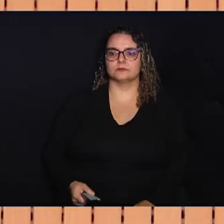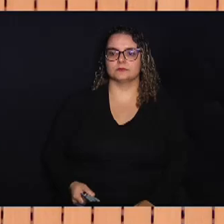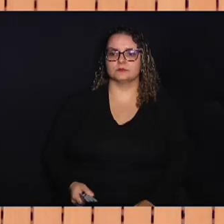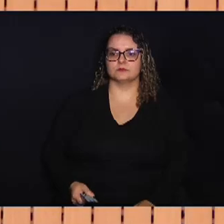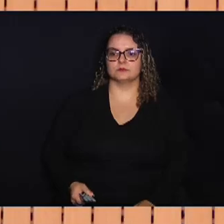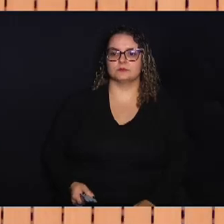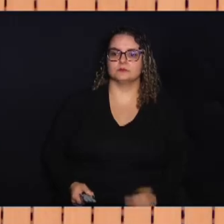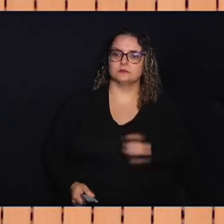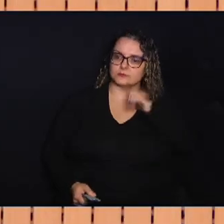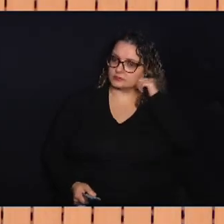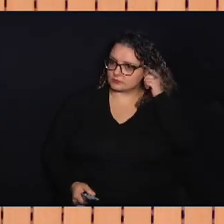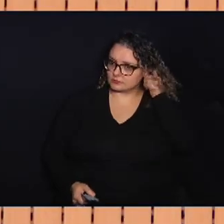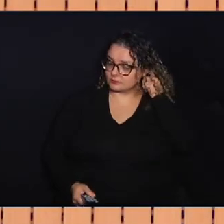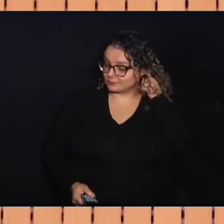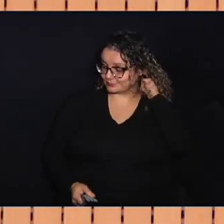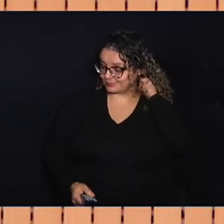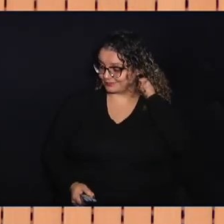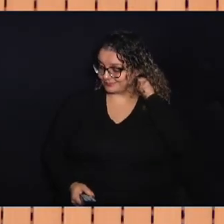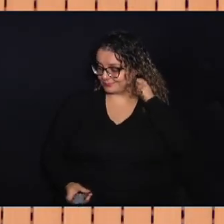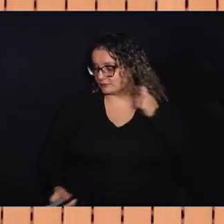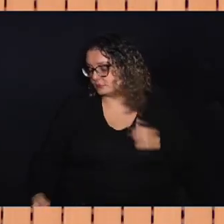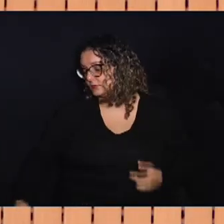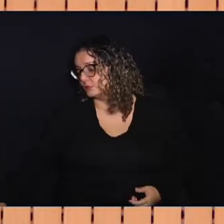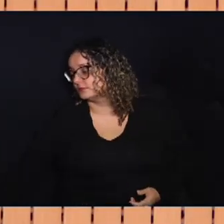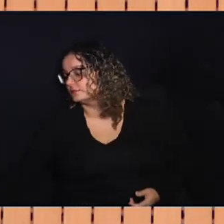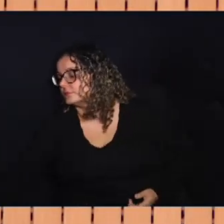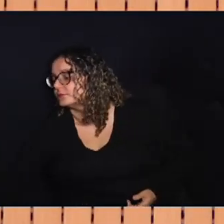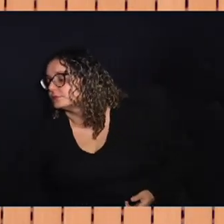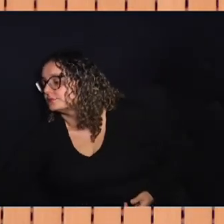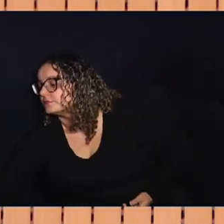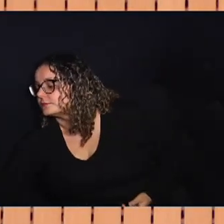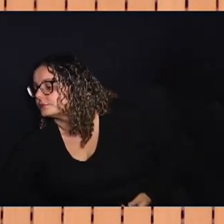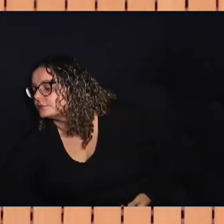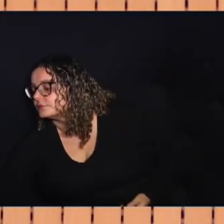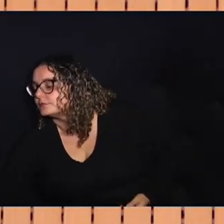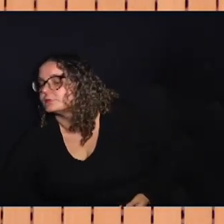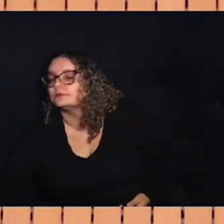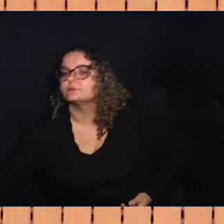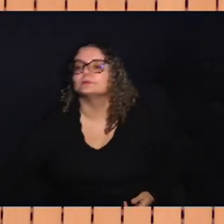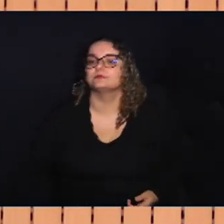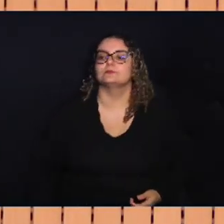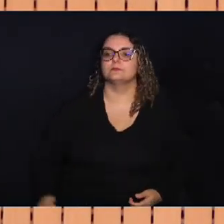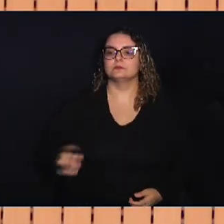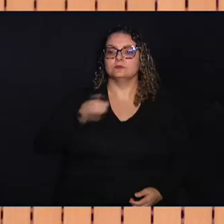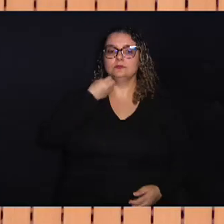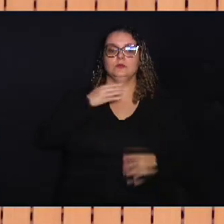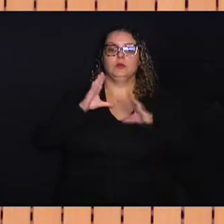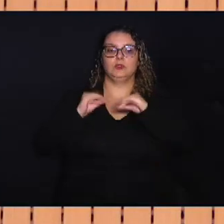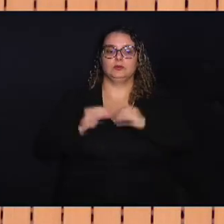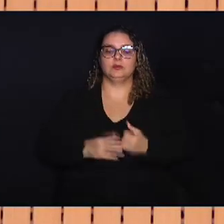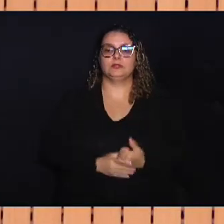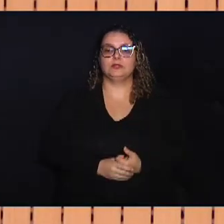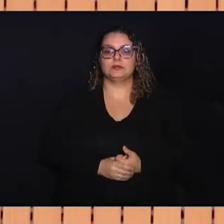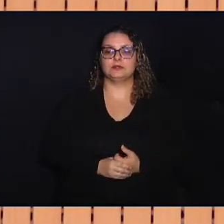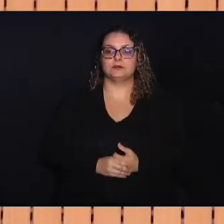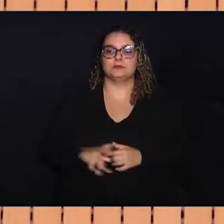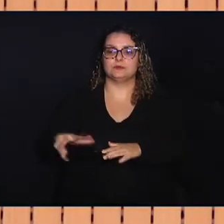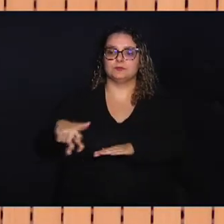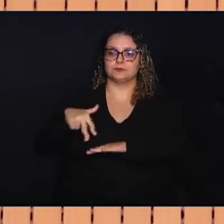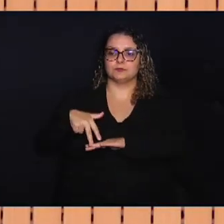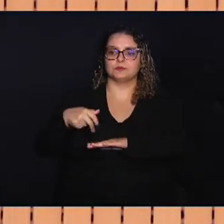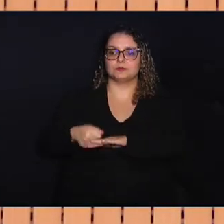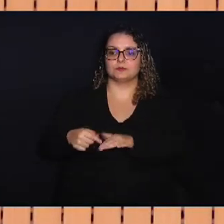Câmara ou aqui no plenário, boa noite. Eu venho a essa tribuna, senhor